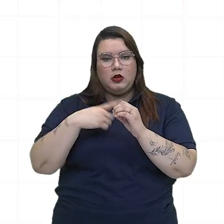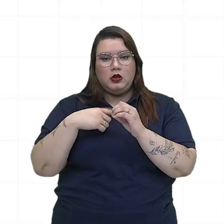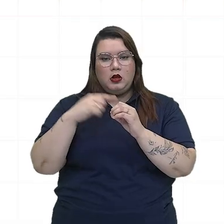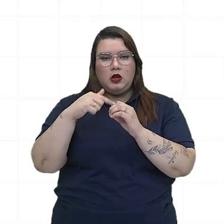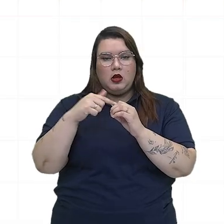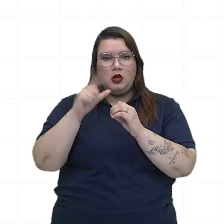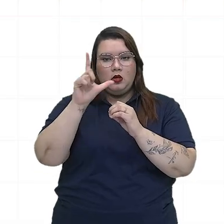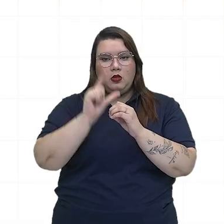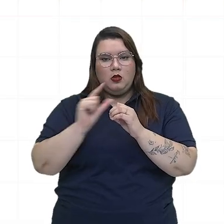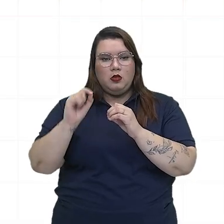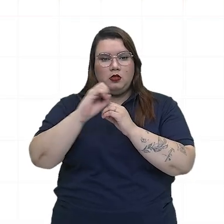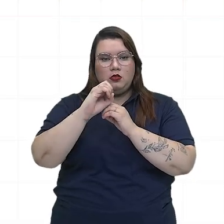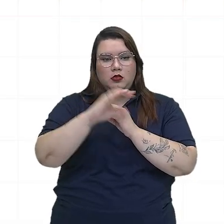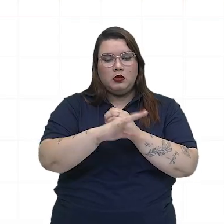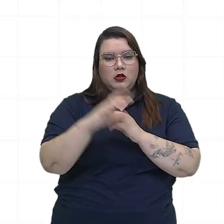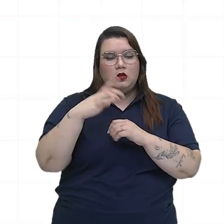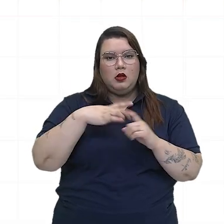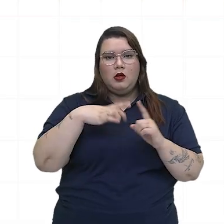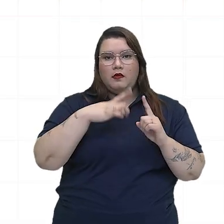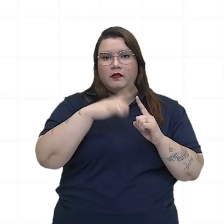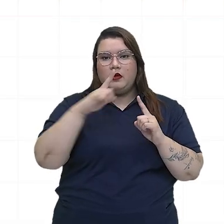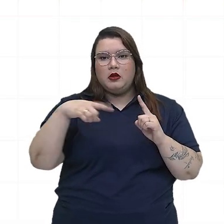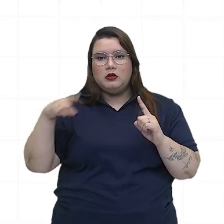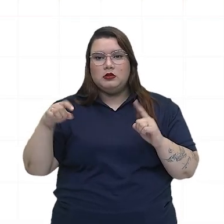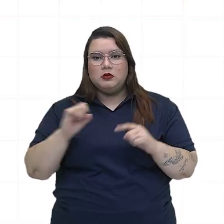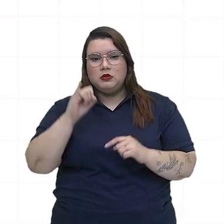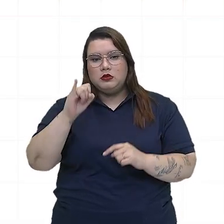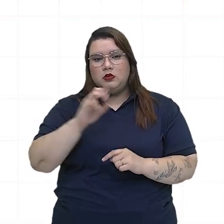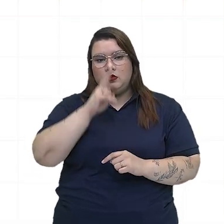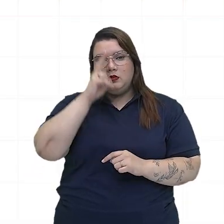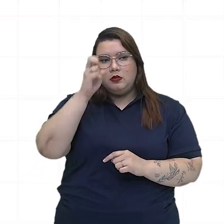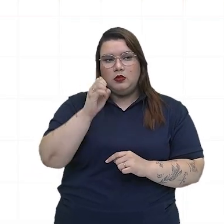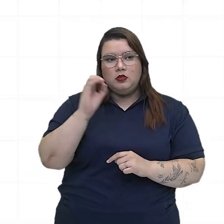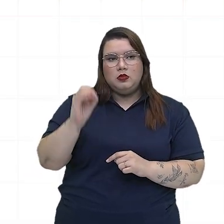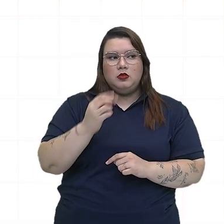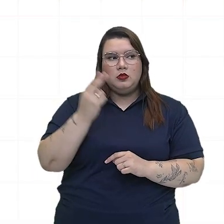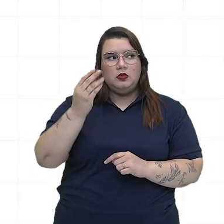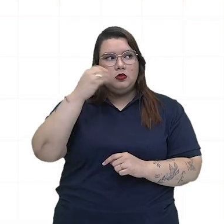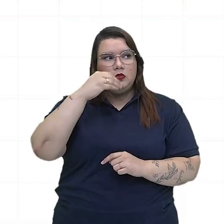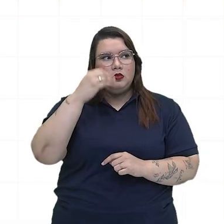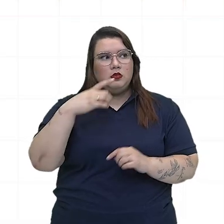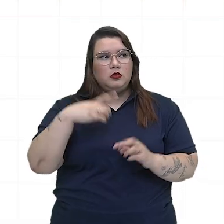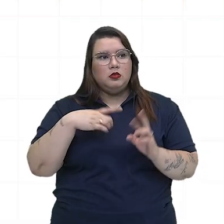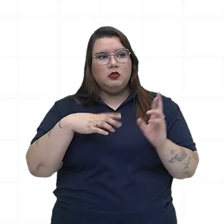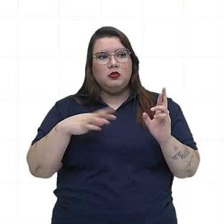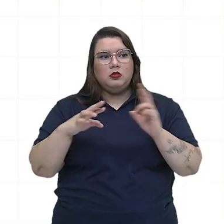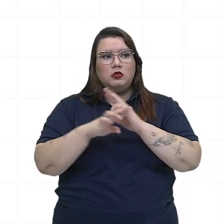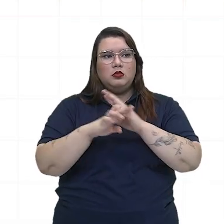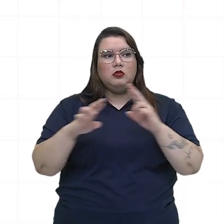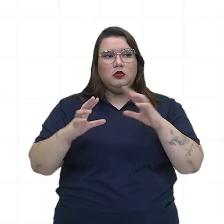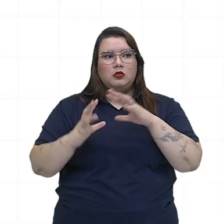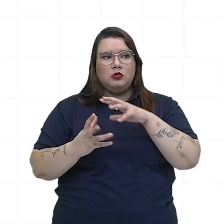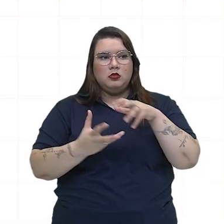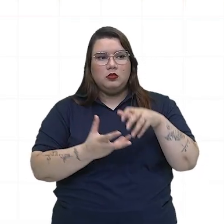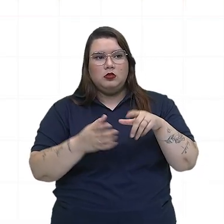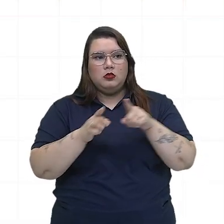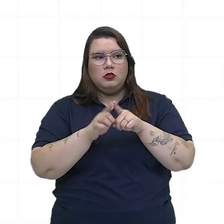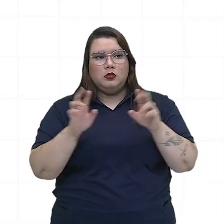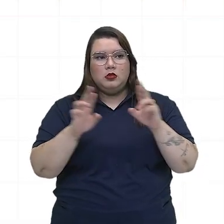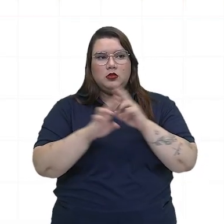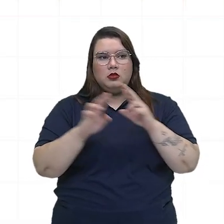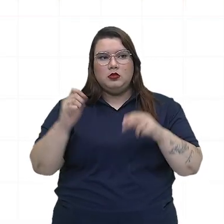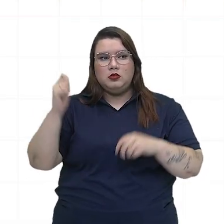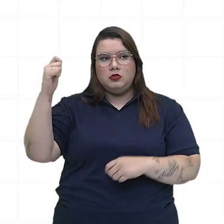a posição em que ela se encontra em relação à Terra e em relação ao